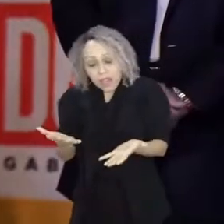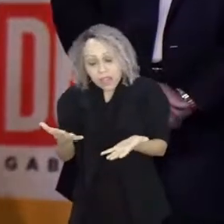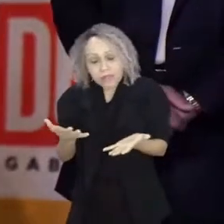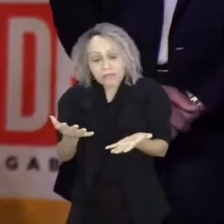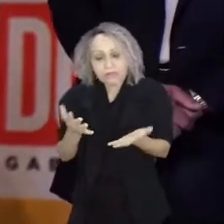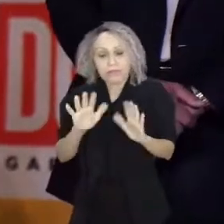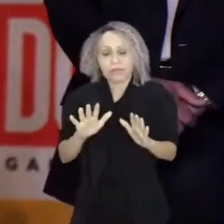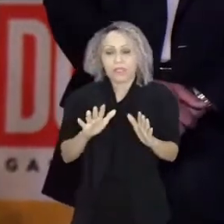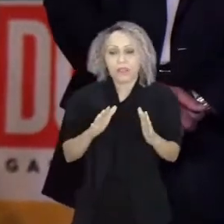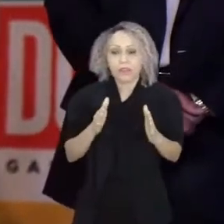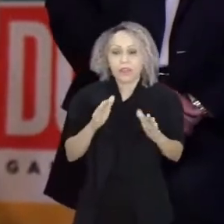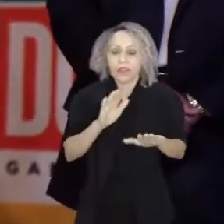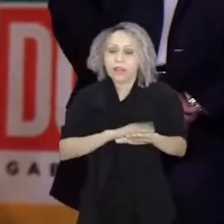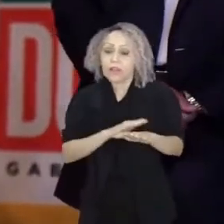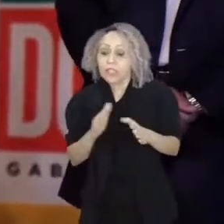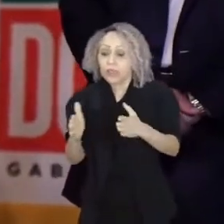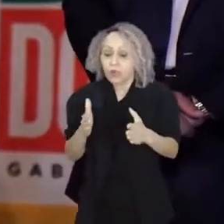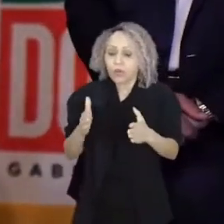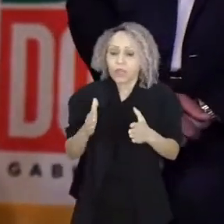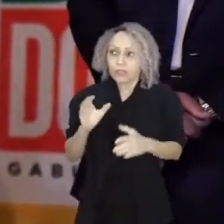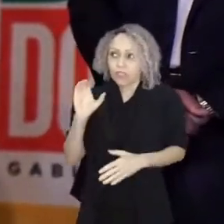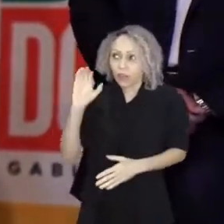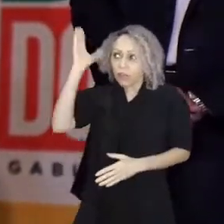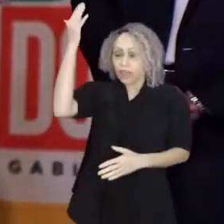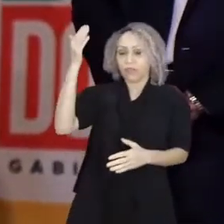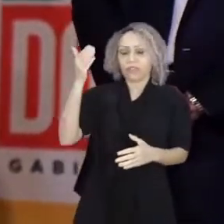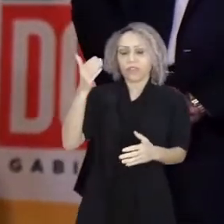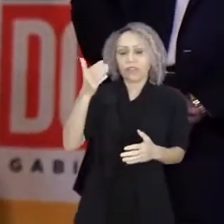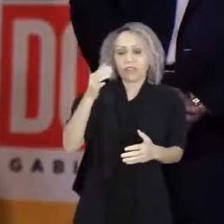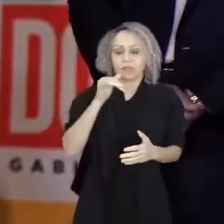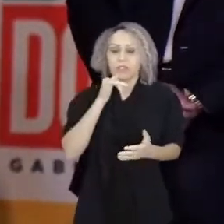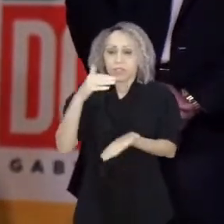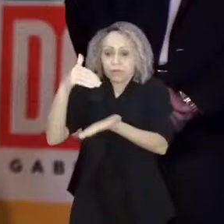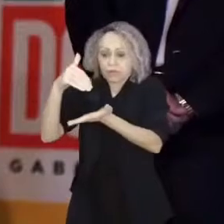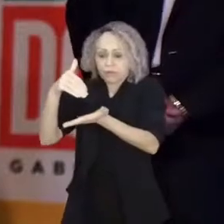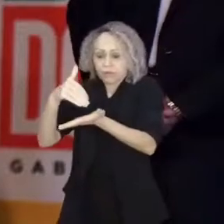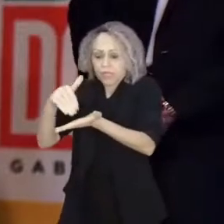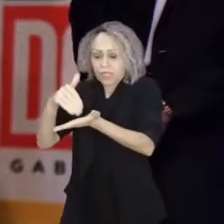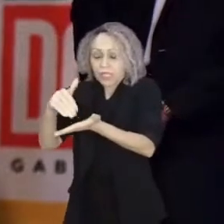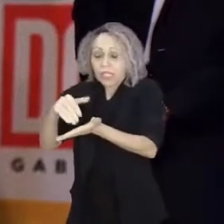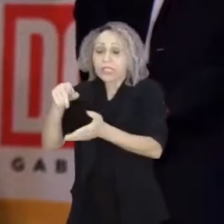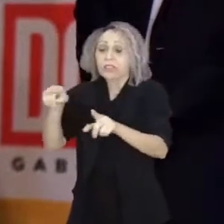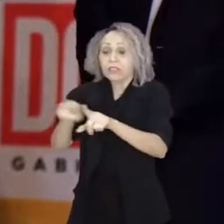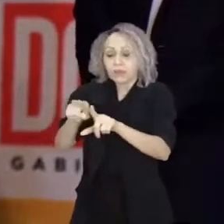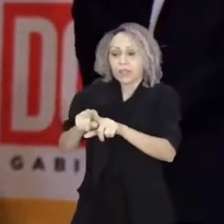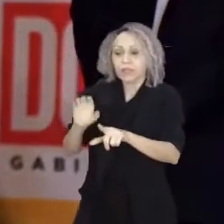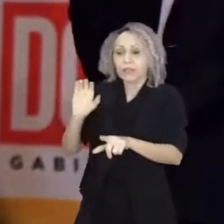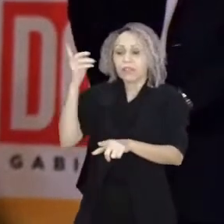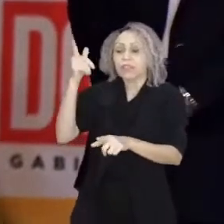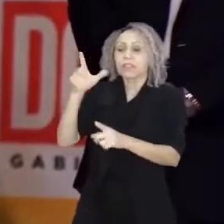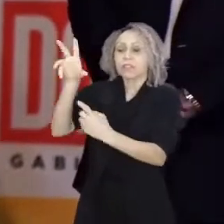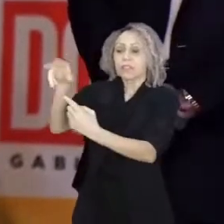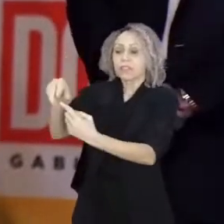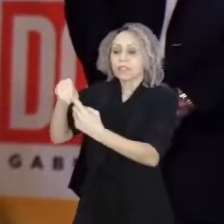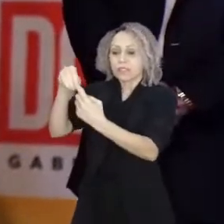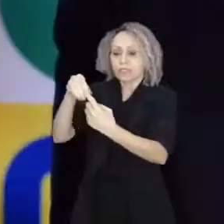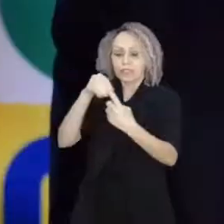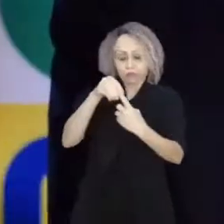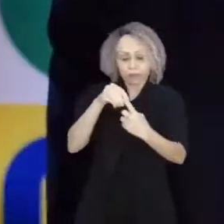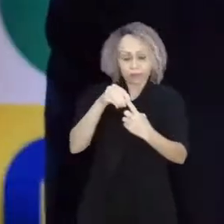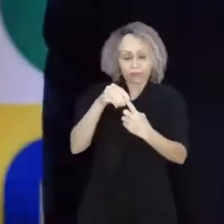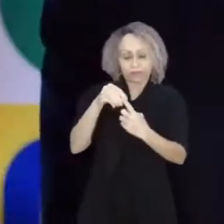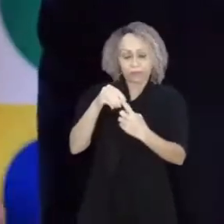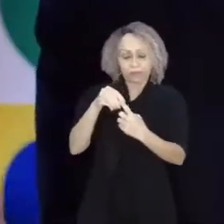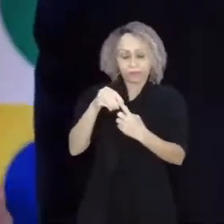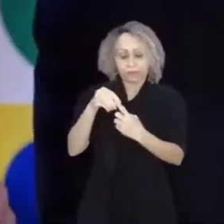os ministérios. Agora, esses já estão definidos, esses não têm mudança, não tem secretaria nova, mas os outros têm,